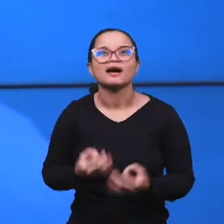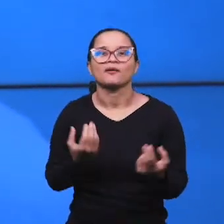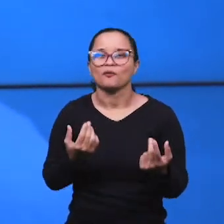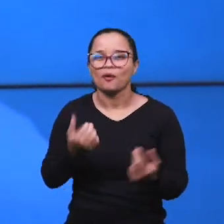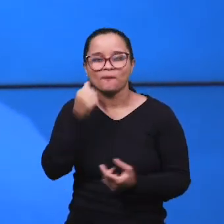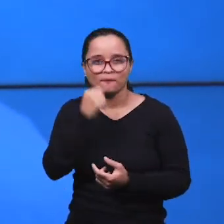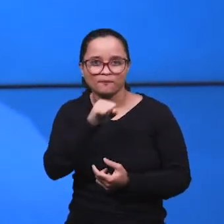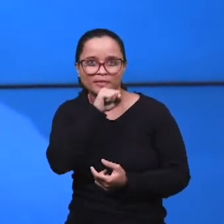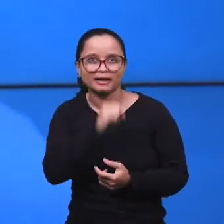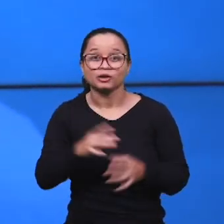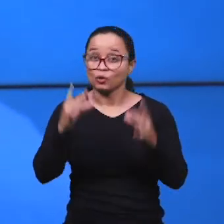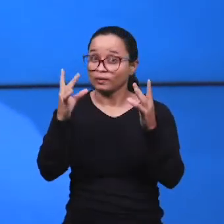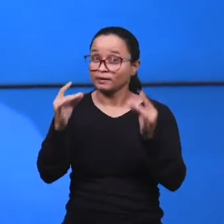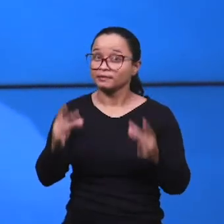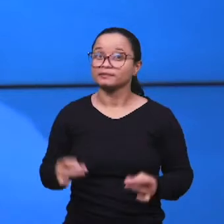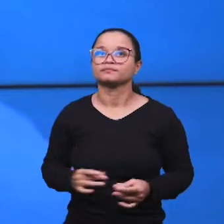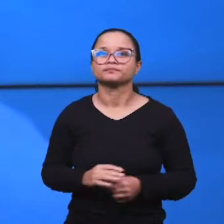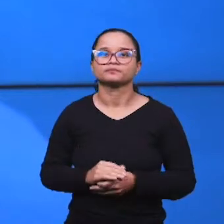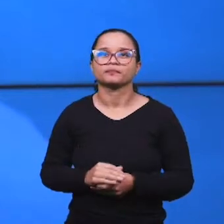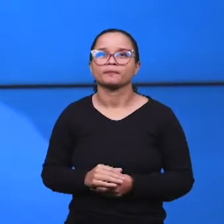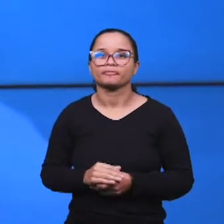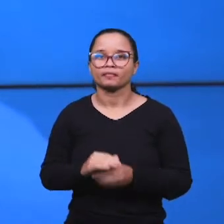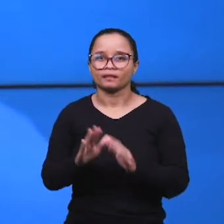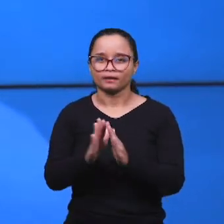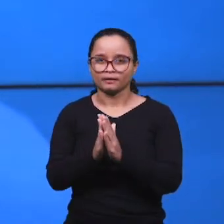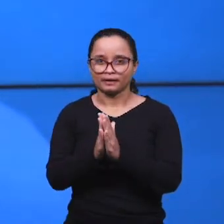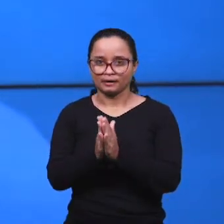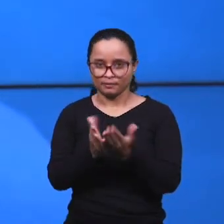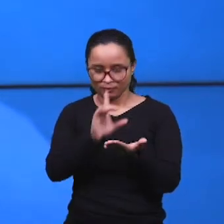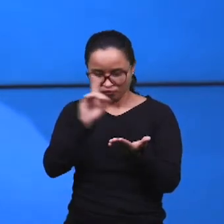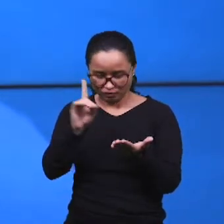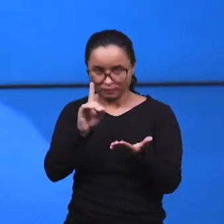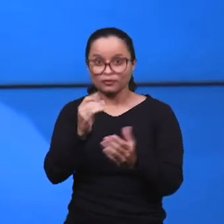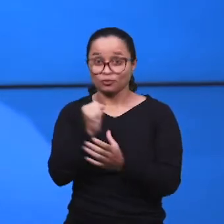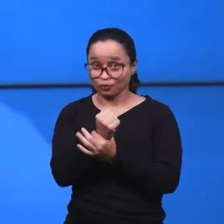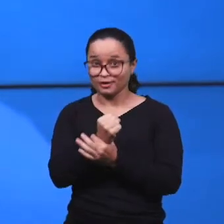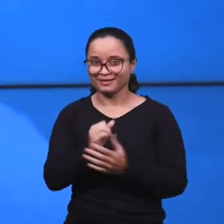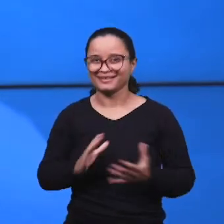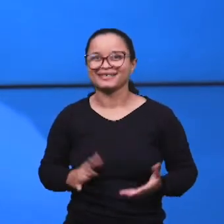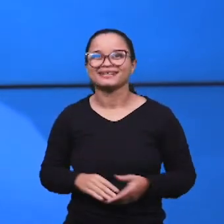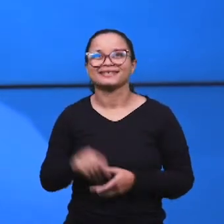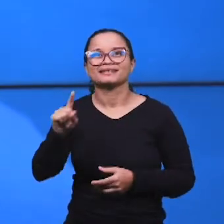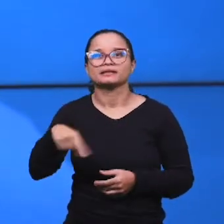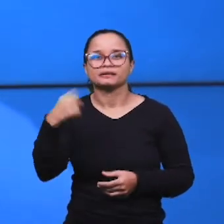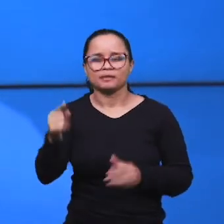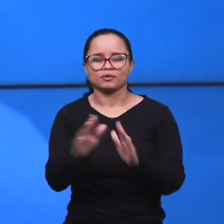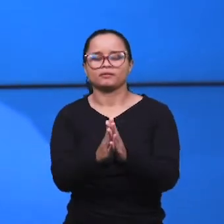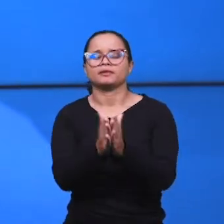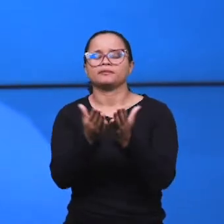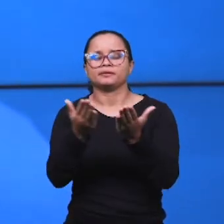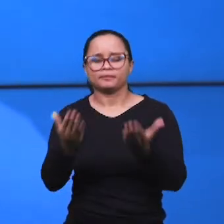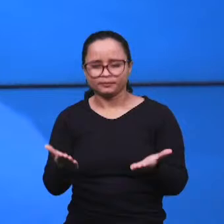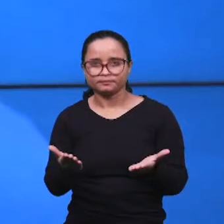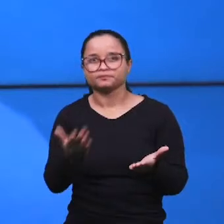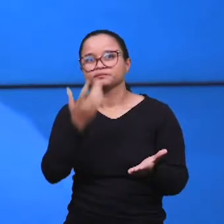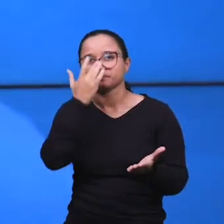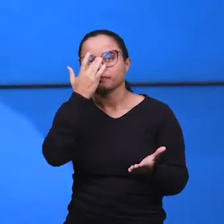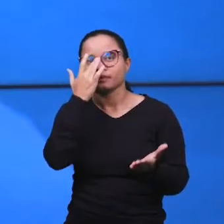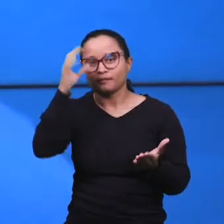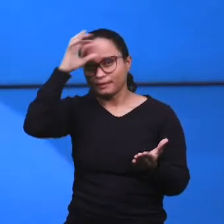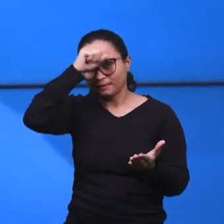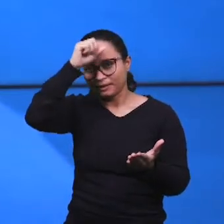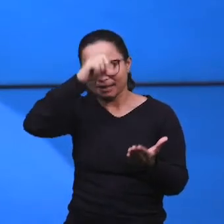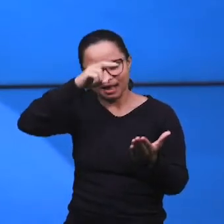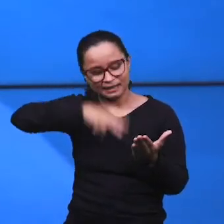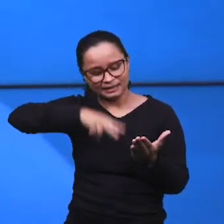ela falou, e com um detalhe, segurando essa biblinha aí na sua mão, né? Daqui a pouco você já vai poder abrir essa Bíblia, já vai